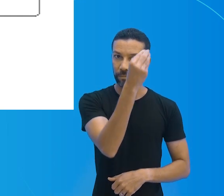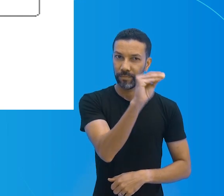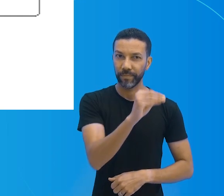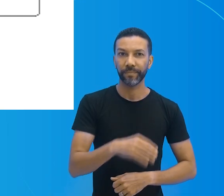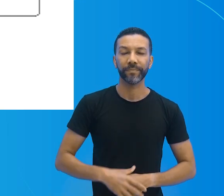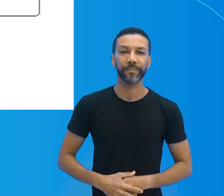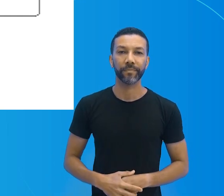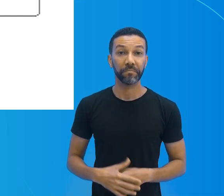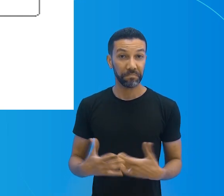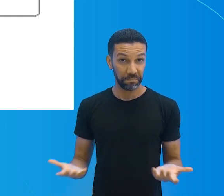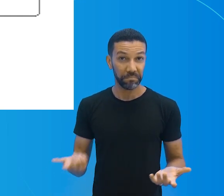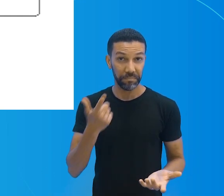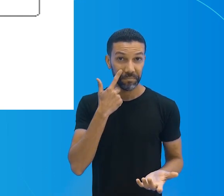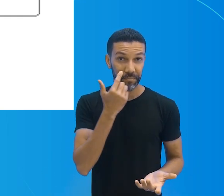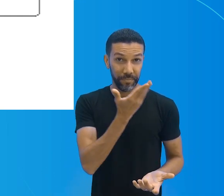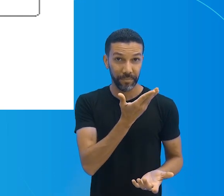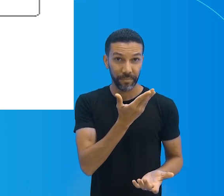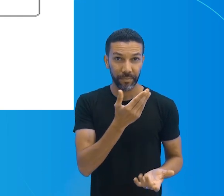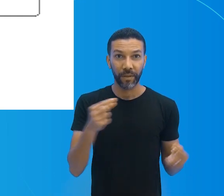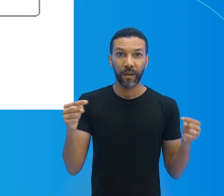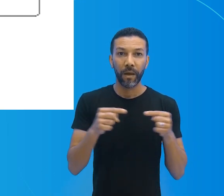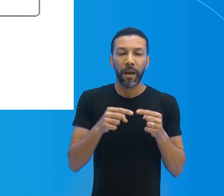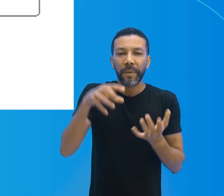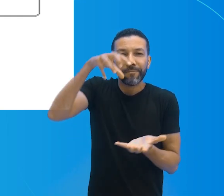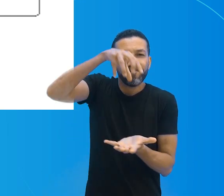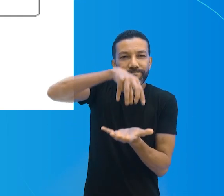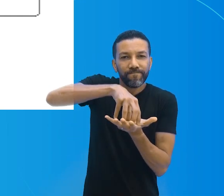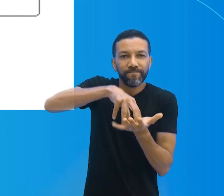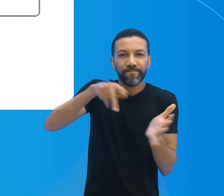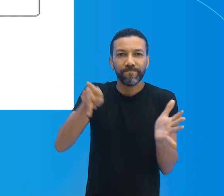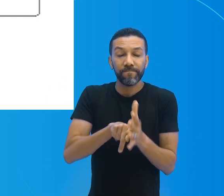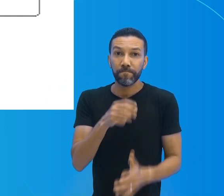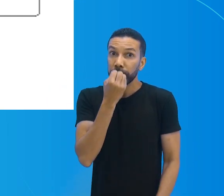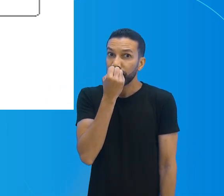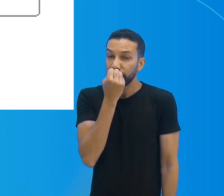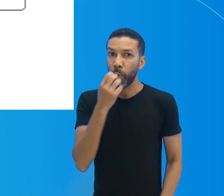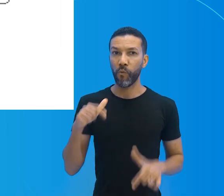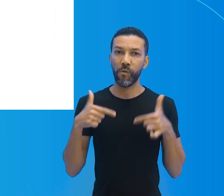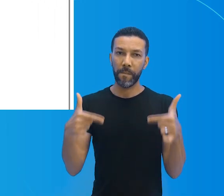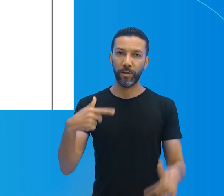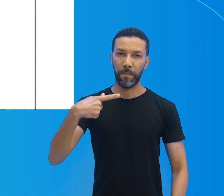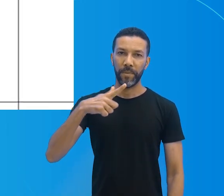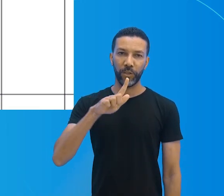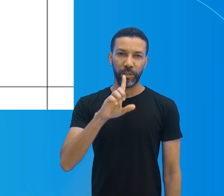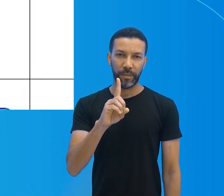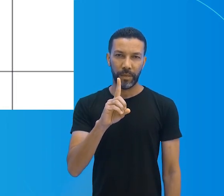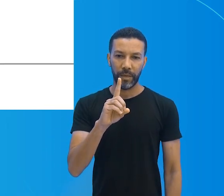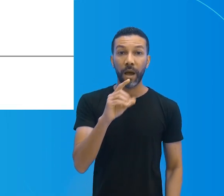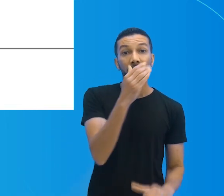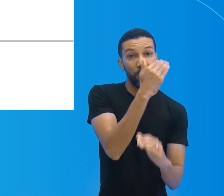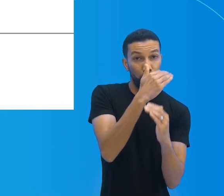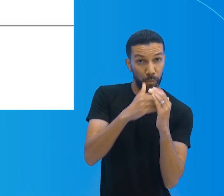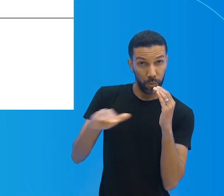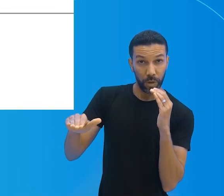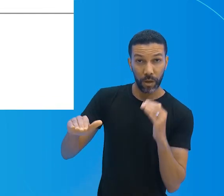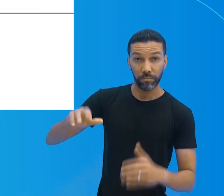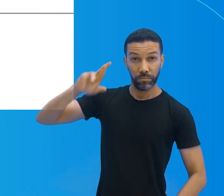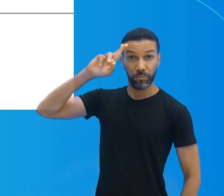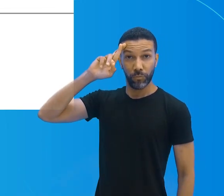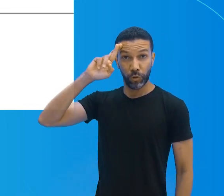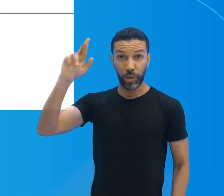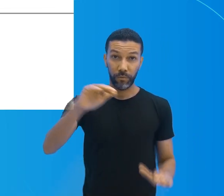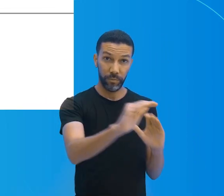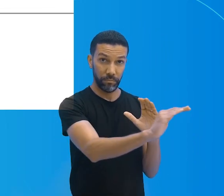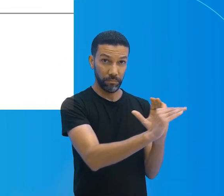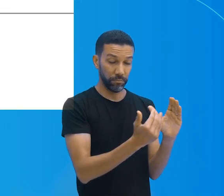teletrabalho. Então isso é o núcleo do bom funcionamento de um PGD. A partir daí ele vai enviar para homologação,